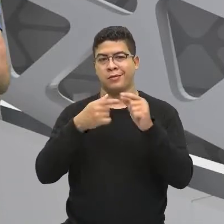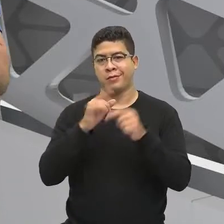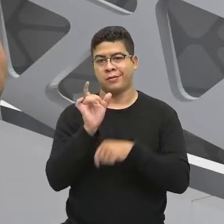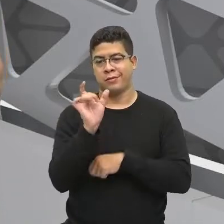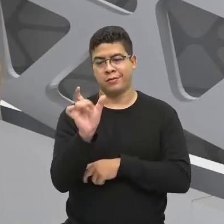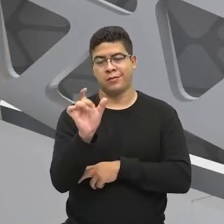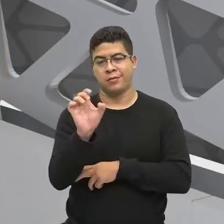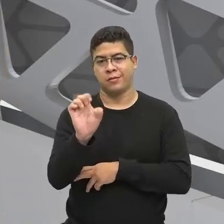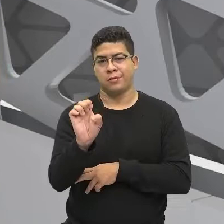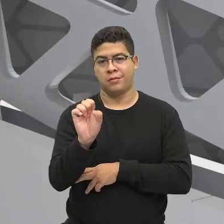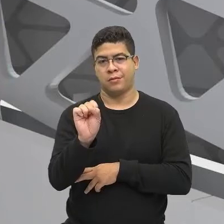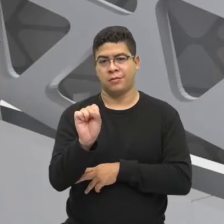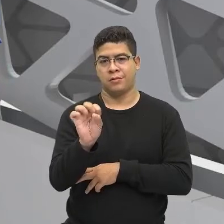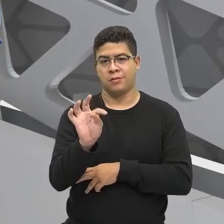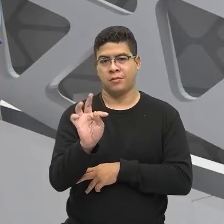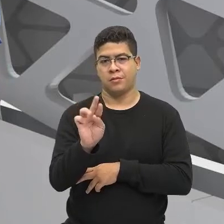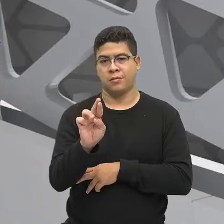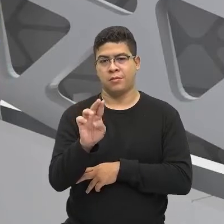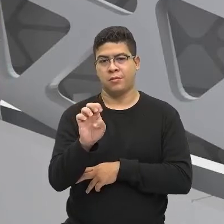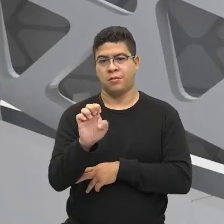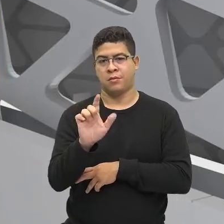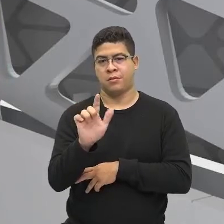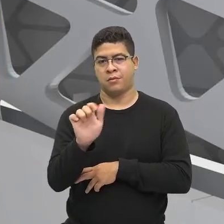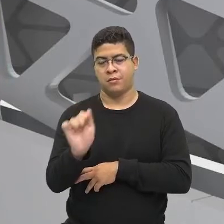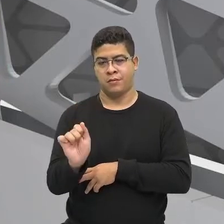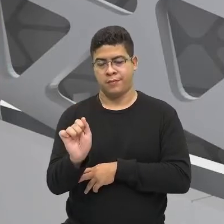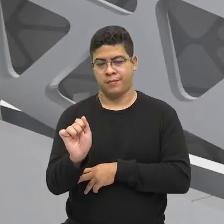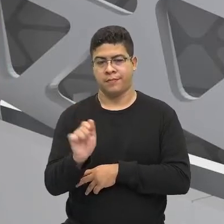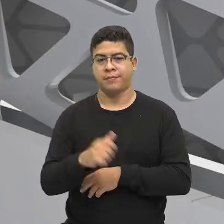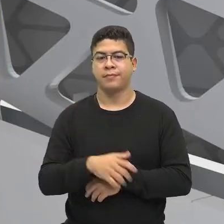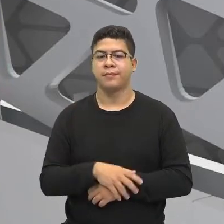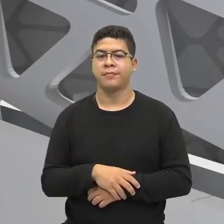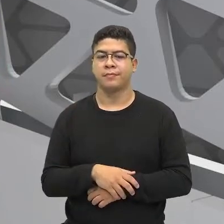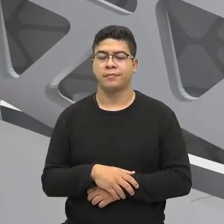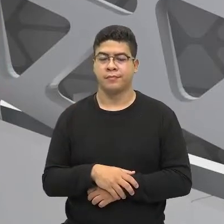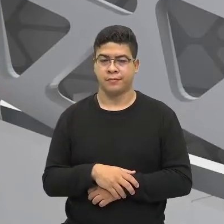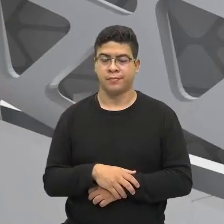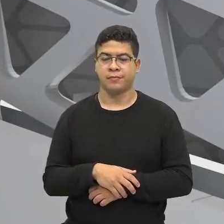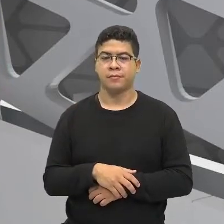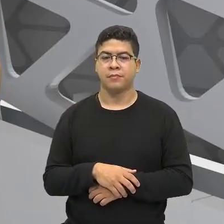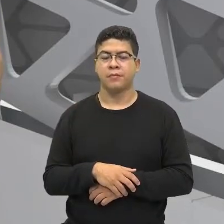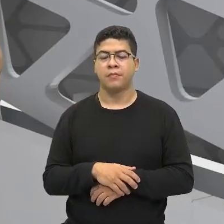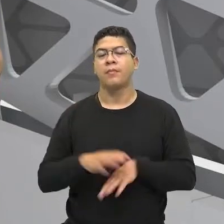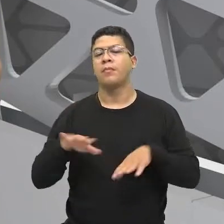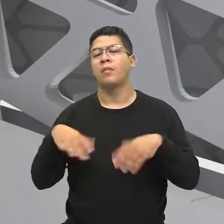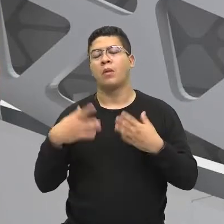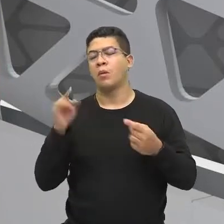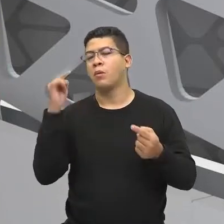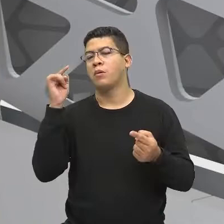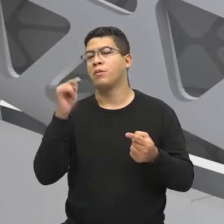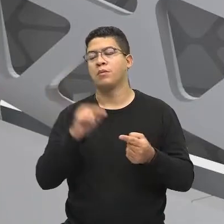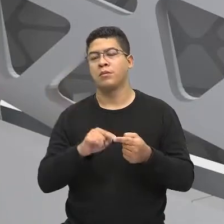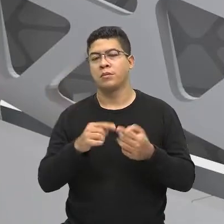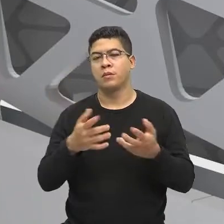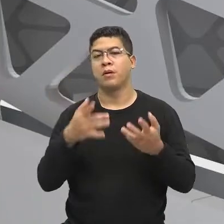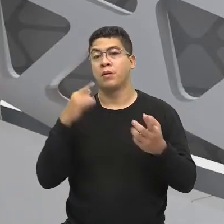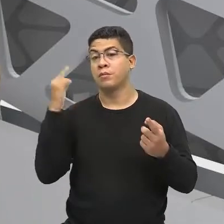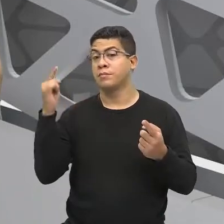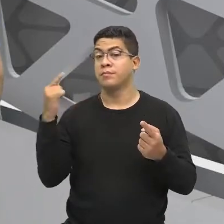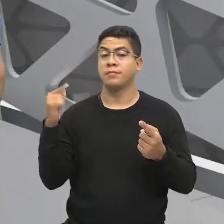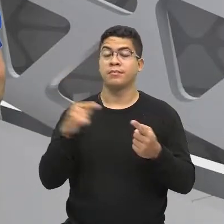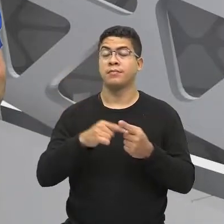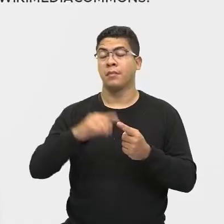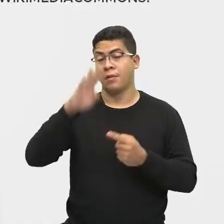tem vários e muitas poesias. Então, qual era o seu objetivo principal com